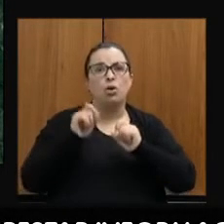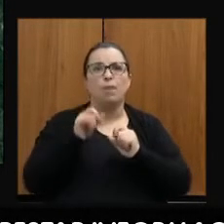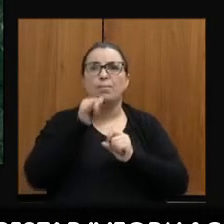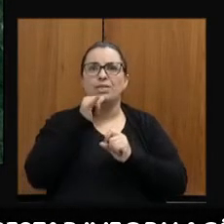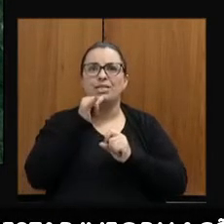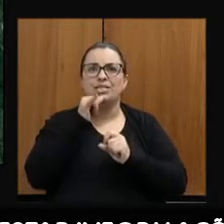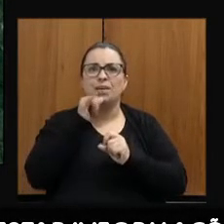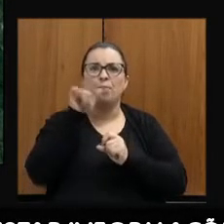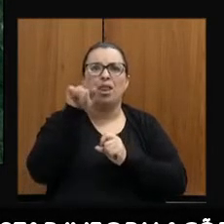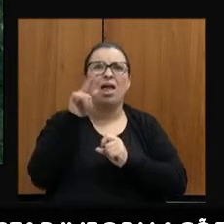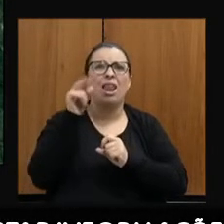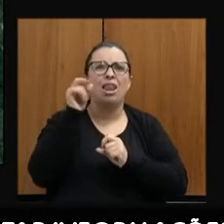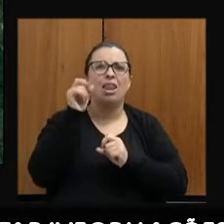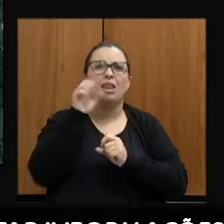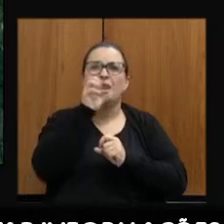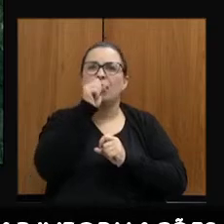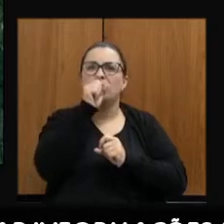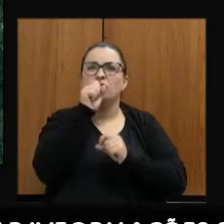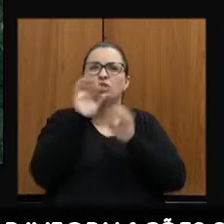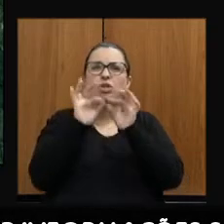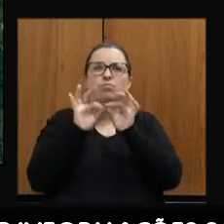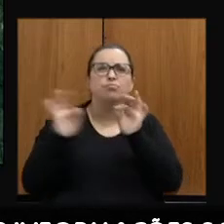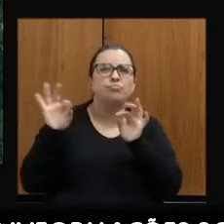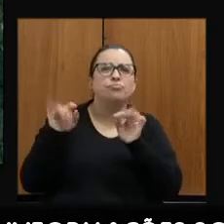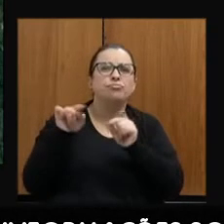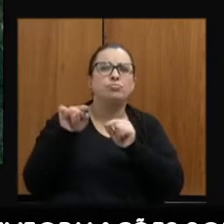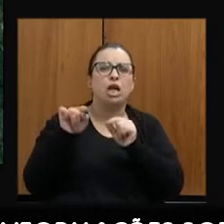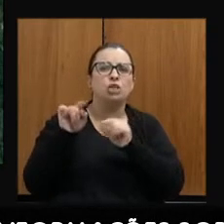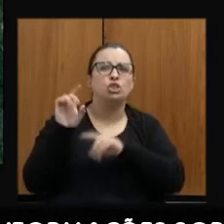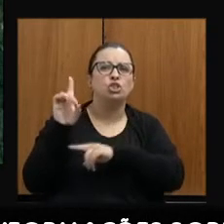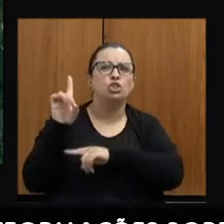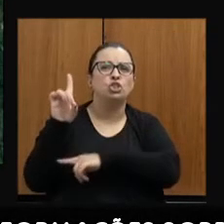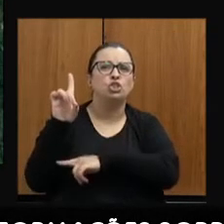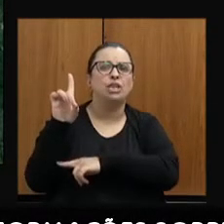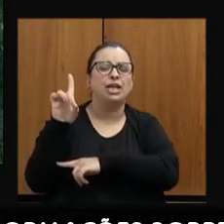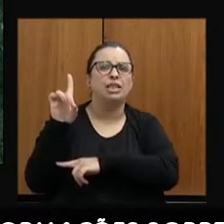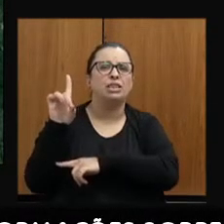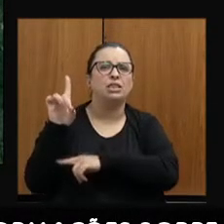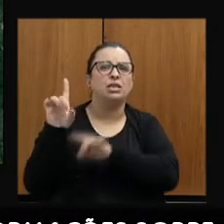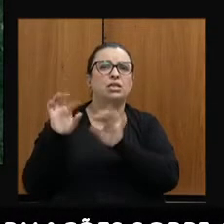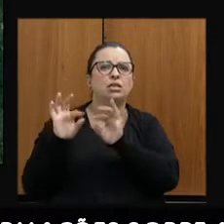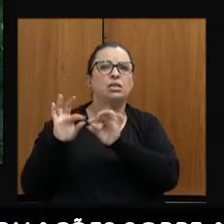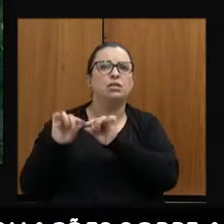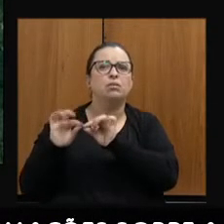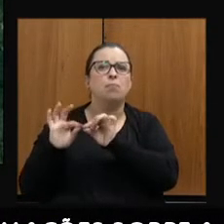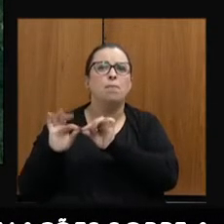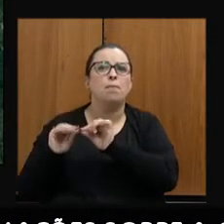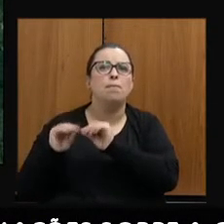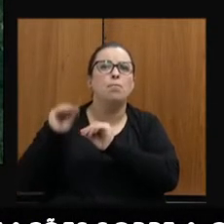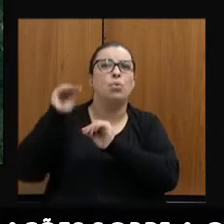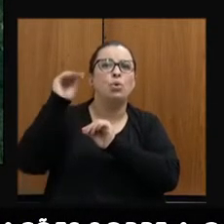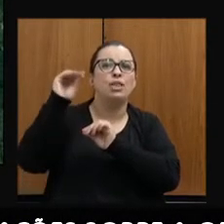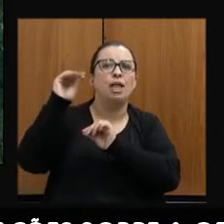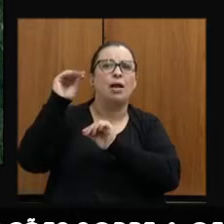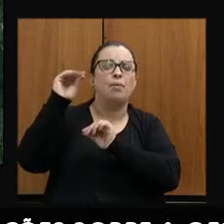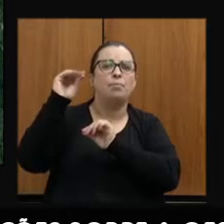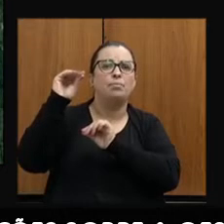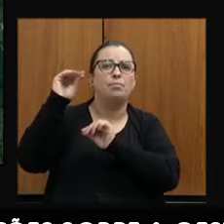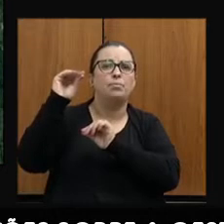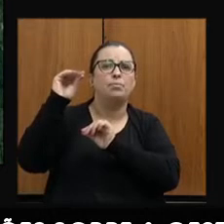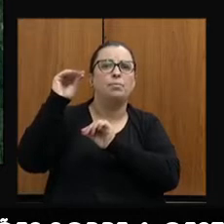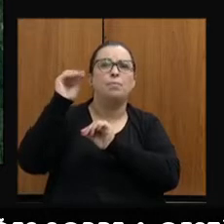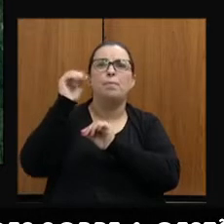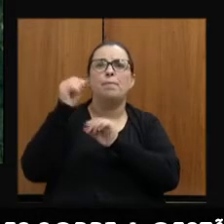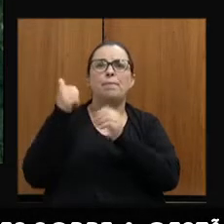a direita laranja se deslocar para parte superior Azul Esse foi pedido que foi feito